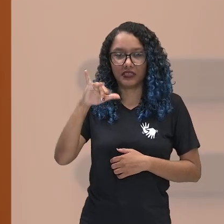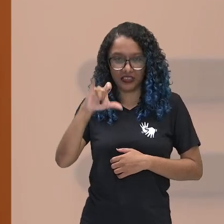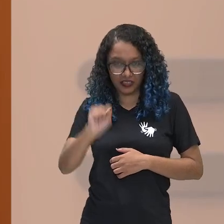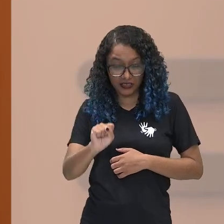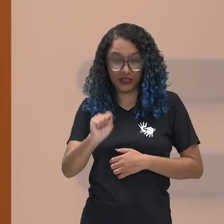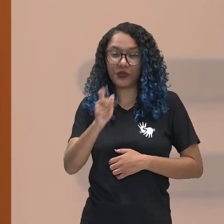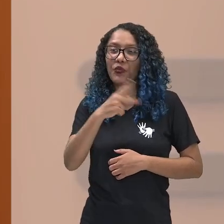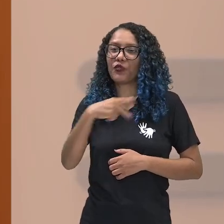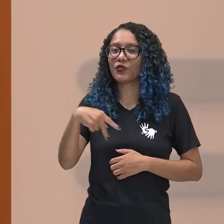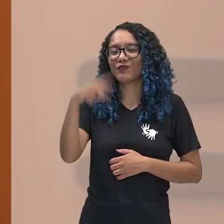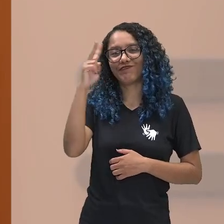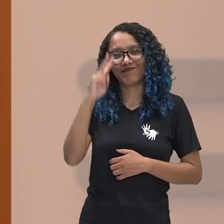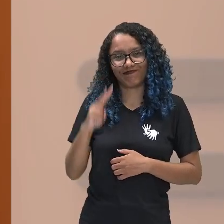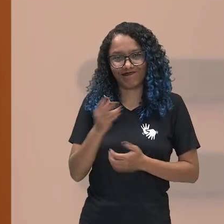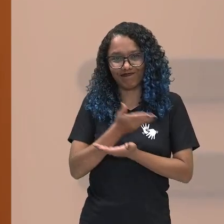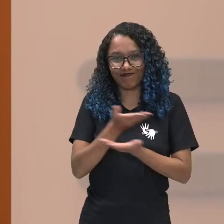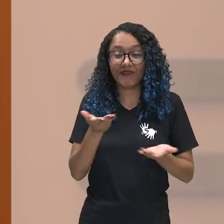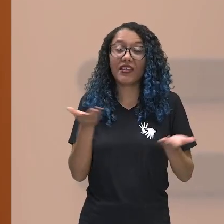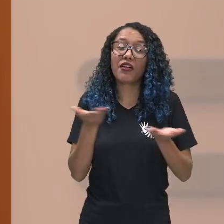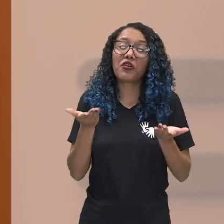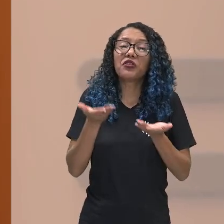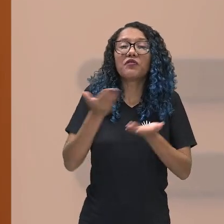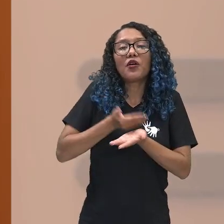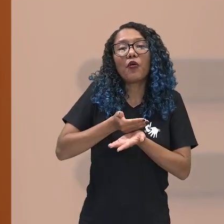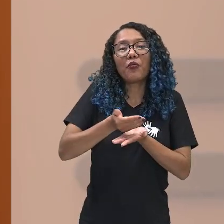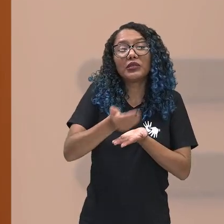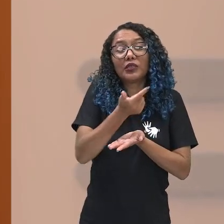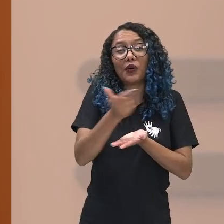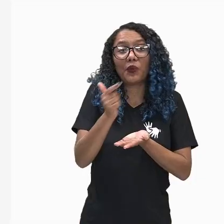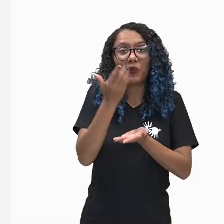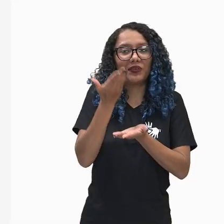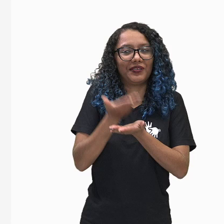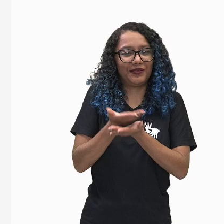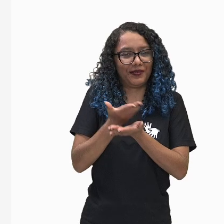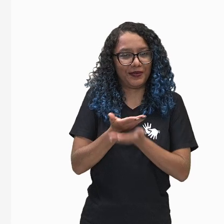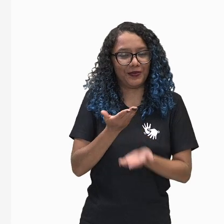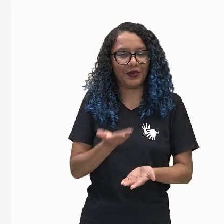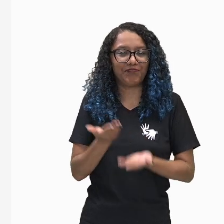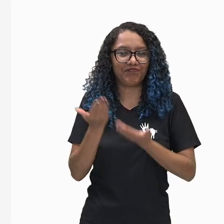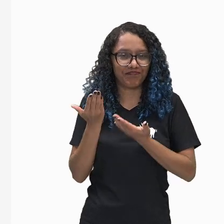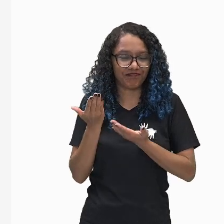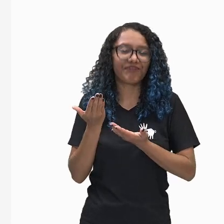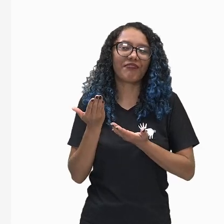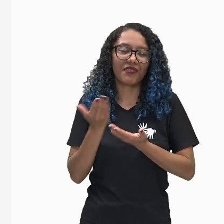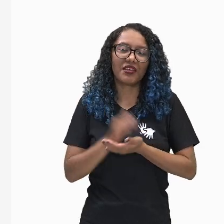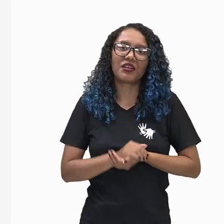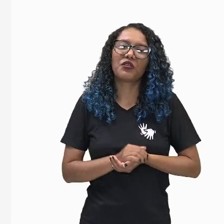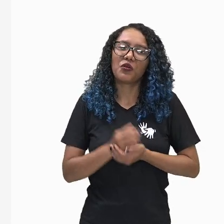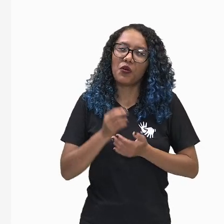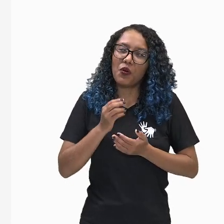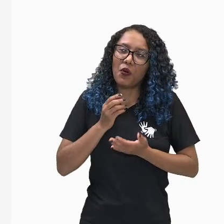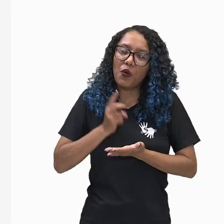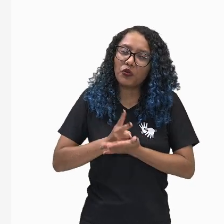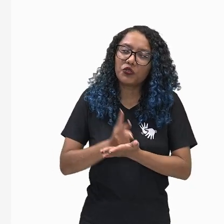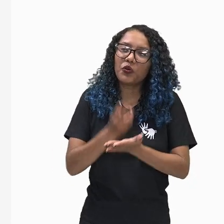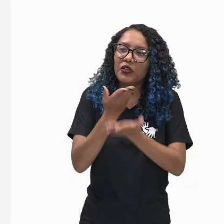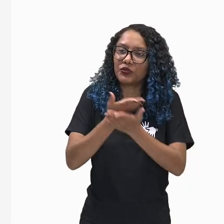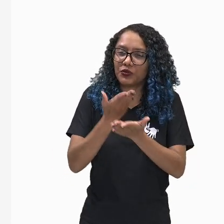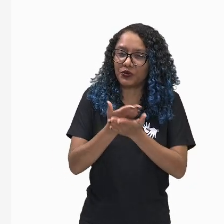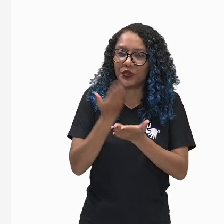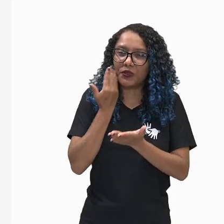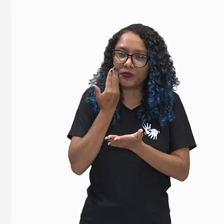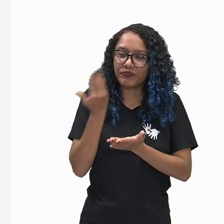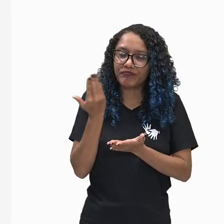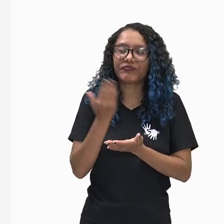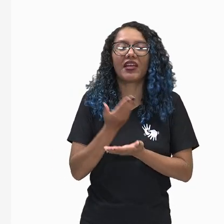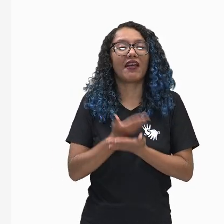professor de História, e vamos então iniciar mais uma aula de História, essa nossa viagem pelo conhecimento da História. Aula de